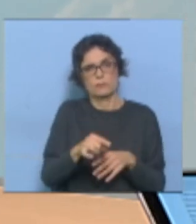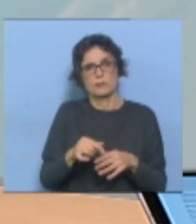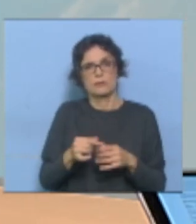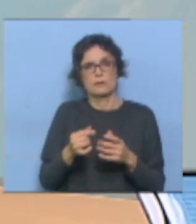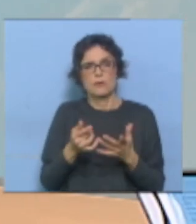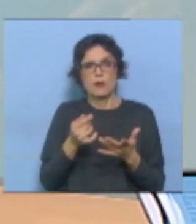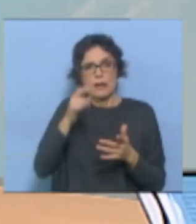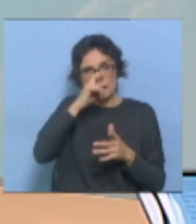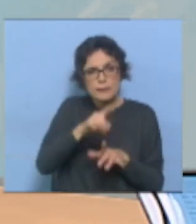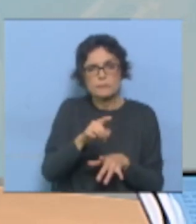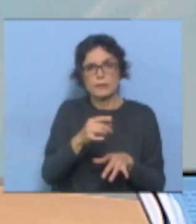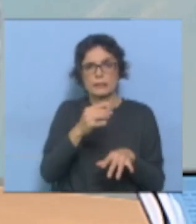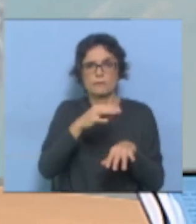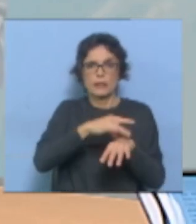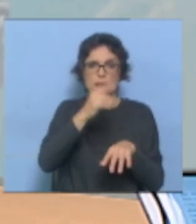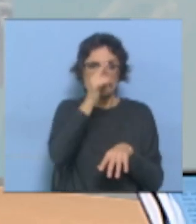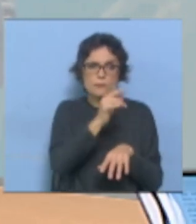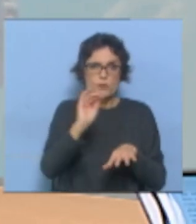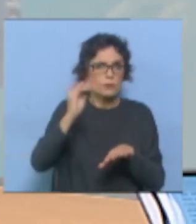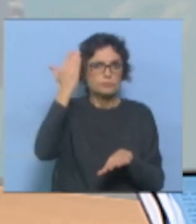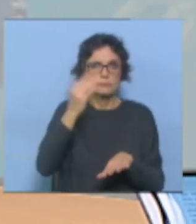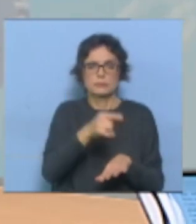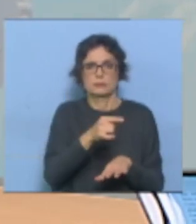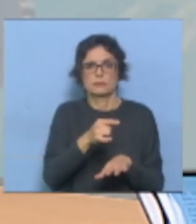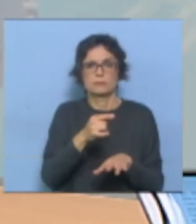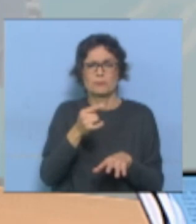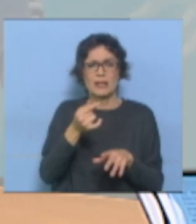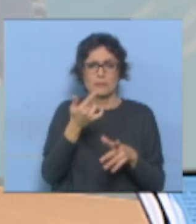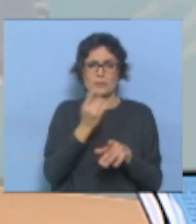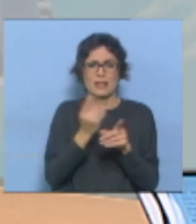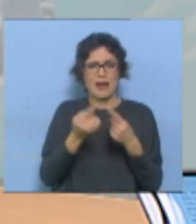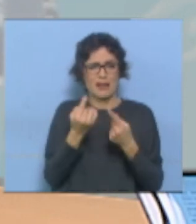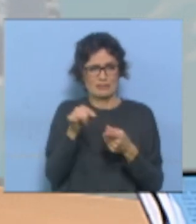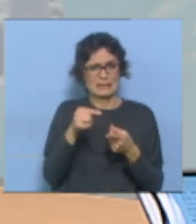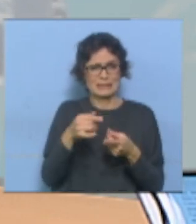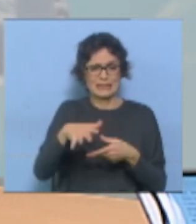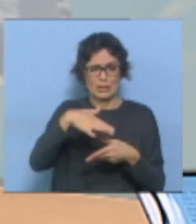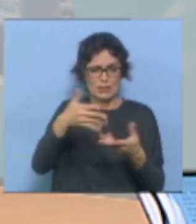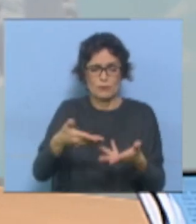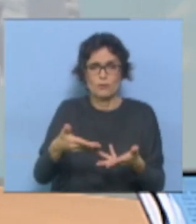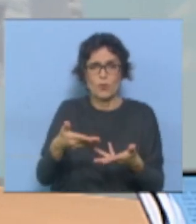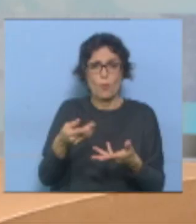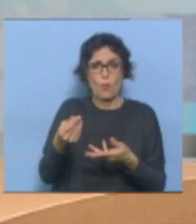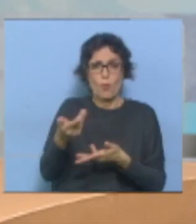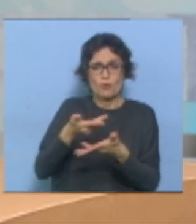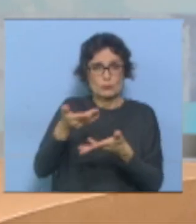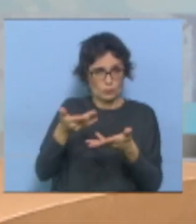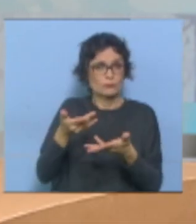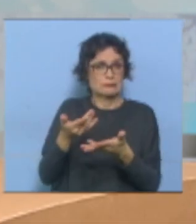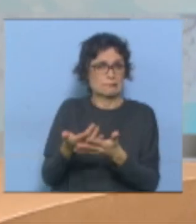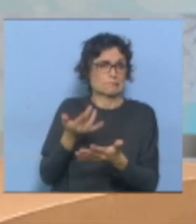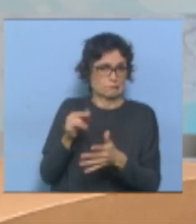recursos, quando às vezes a economia fala mais alto, e isso também se vai refletindo nos cuidados de saúde. E muitas vezes